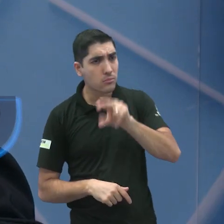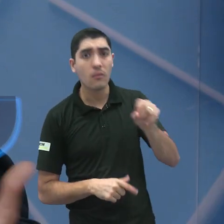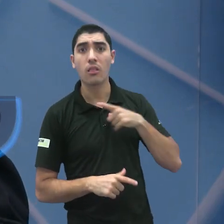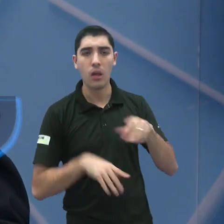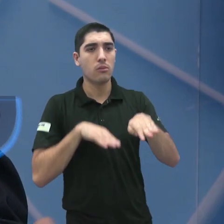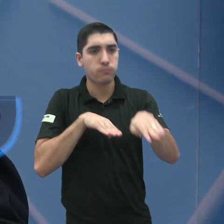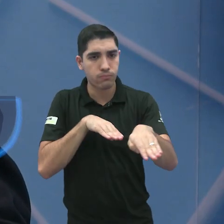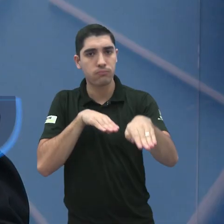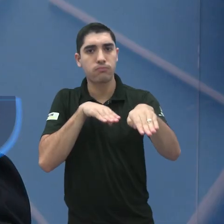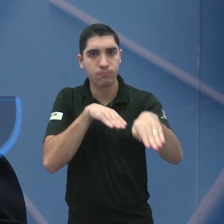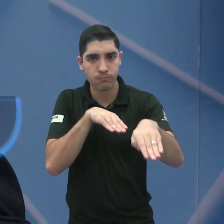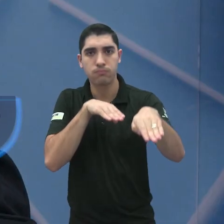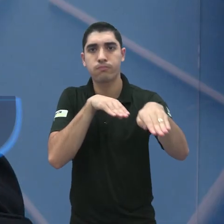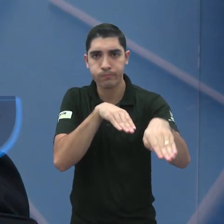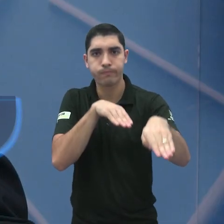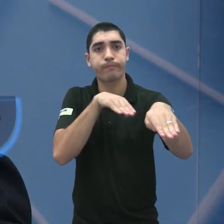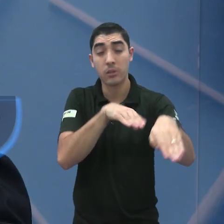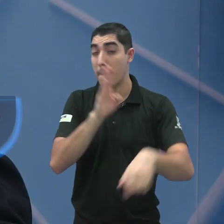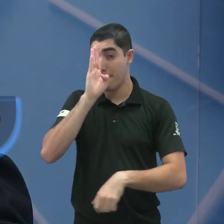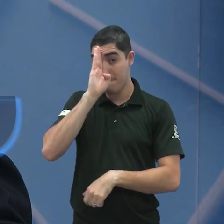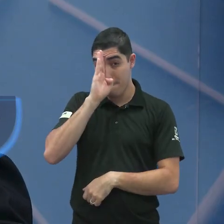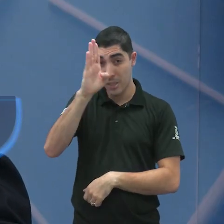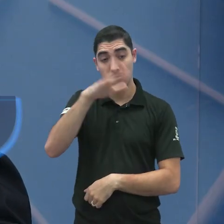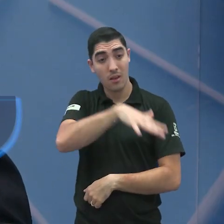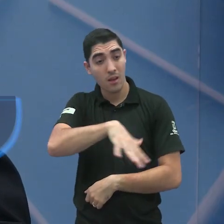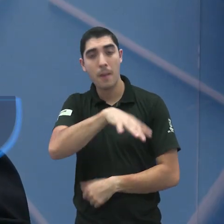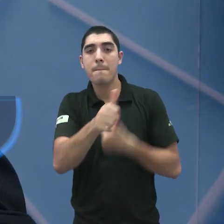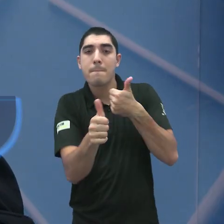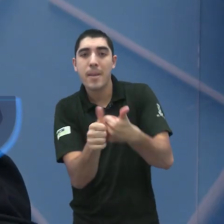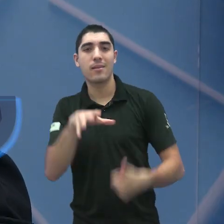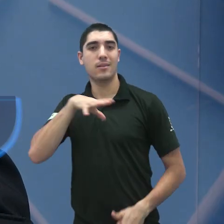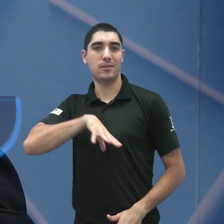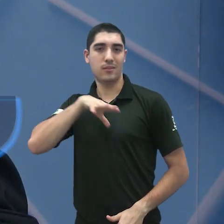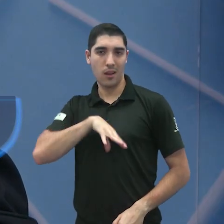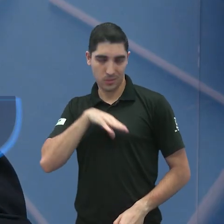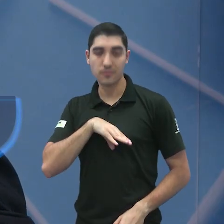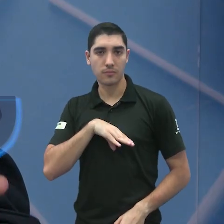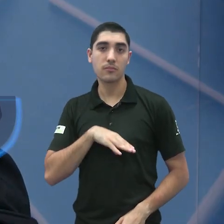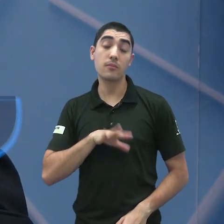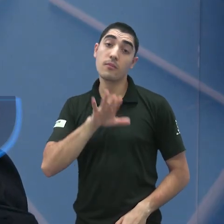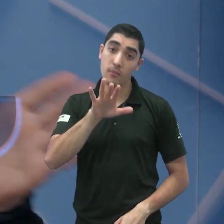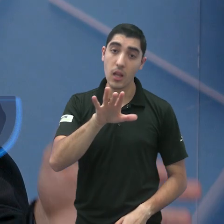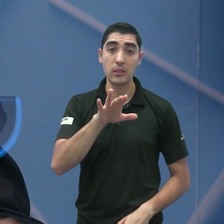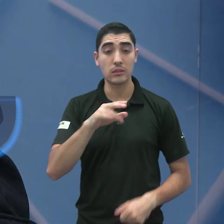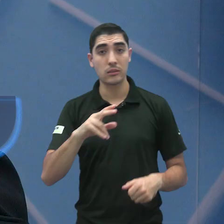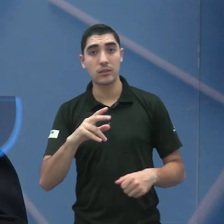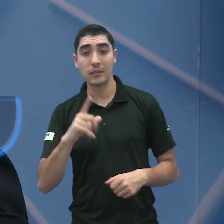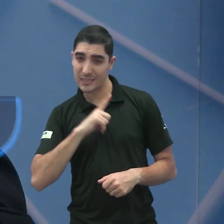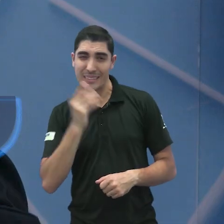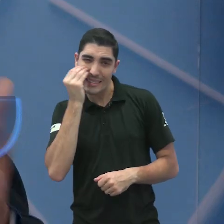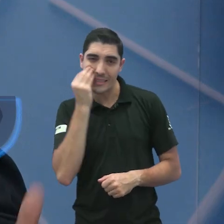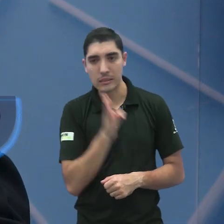aí trânsitos severos, aí, principalmente nas regiões centrais, né. Ainda assim, a cidade tenta fugir com novos